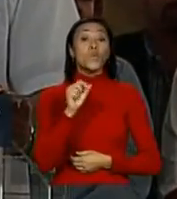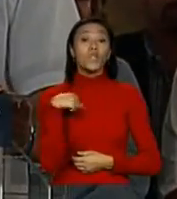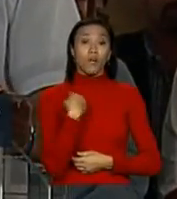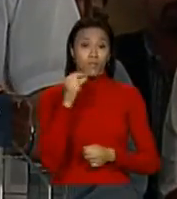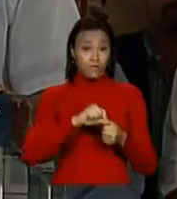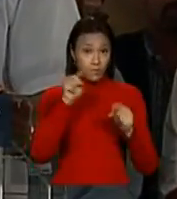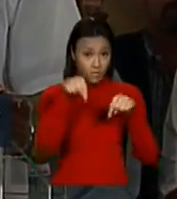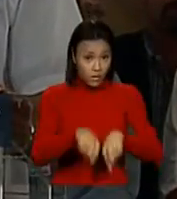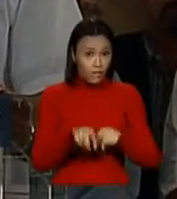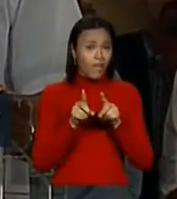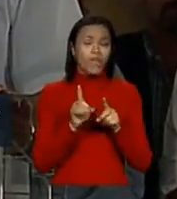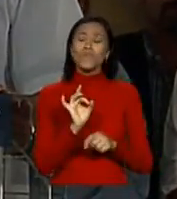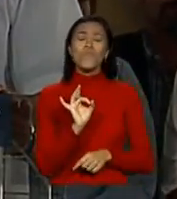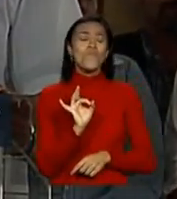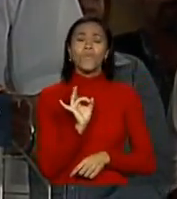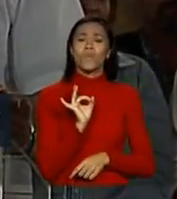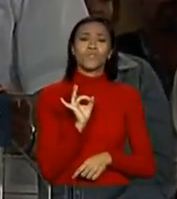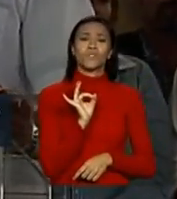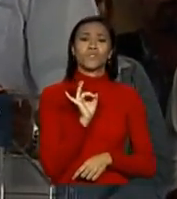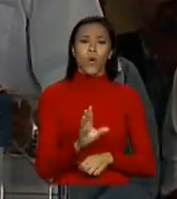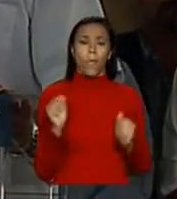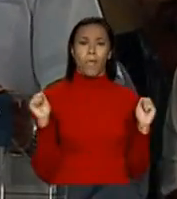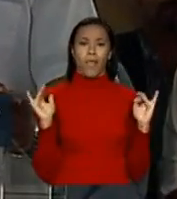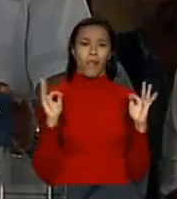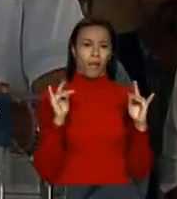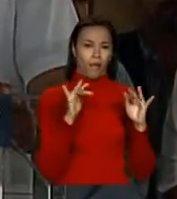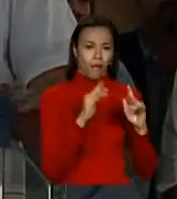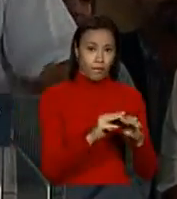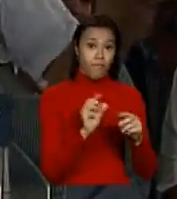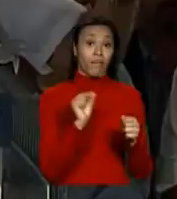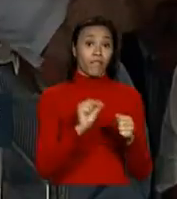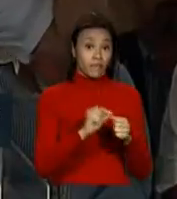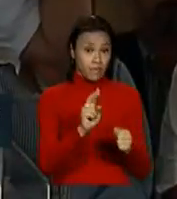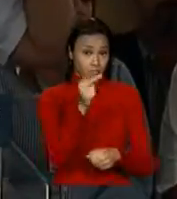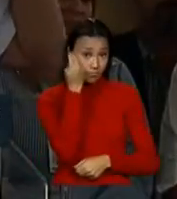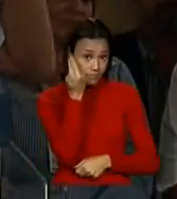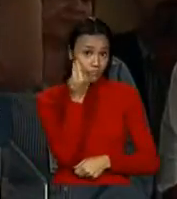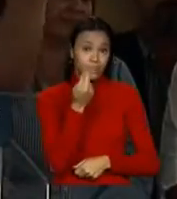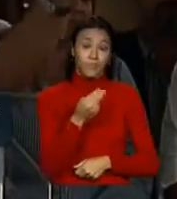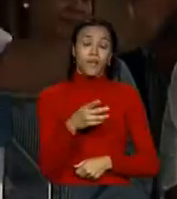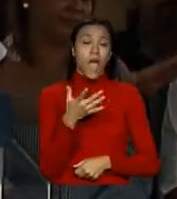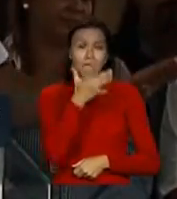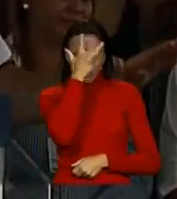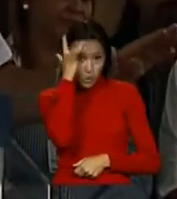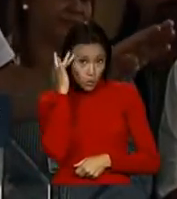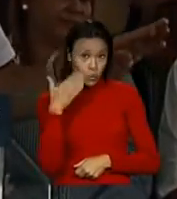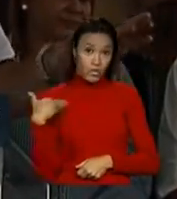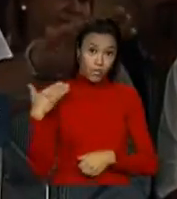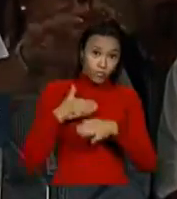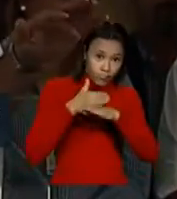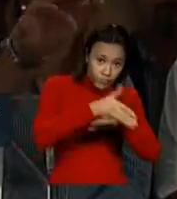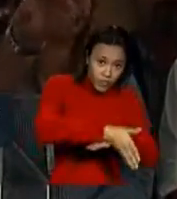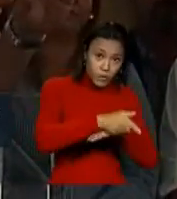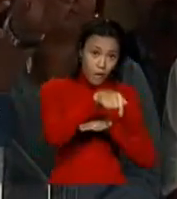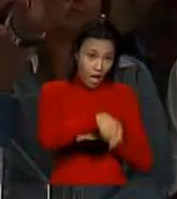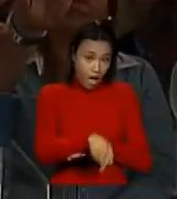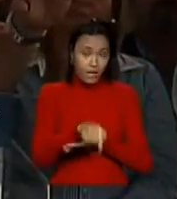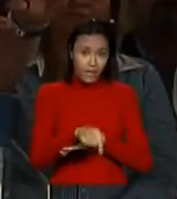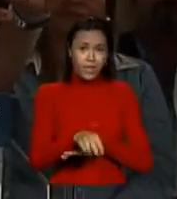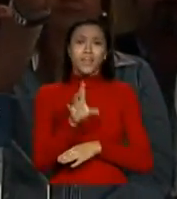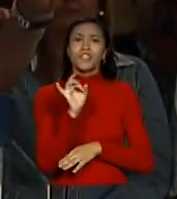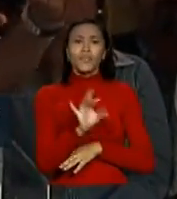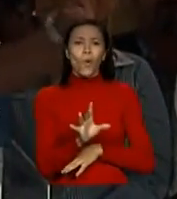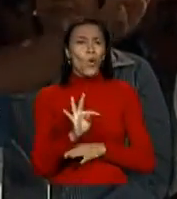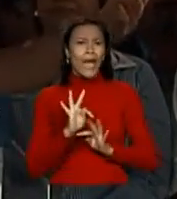aqui não é só um mutirão de catarata que estão sendo atendidas ali Elas estão fazendo um